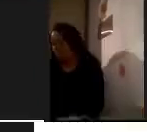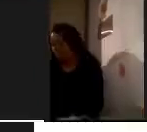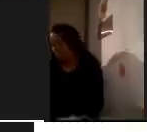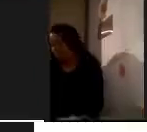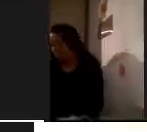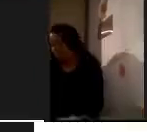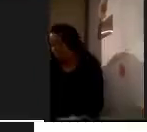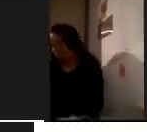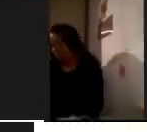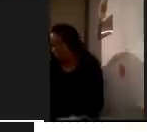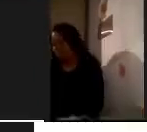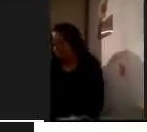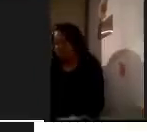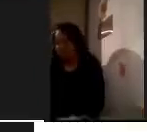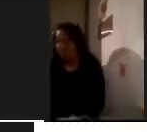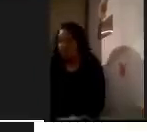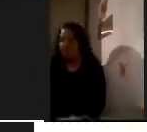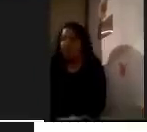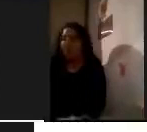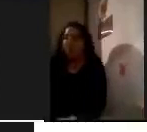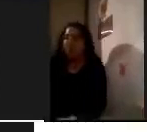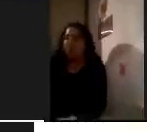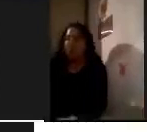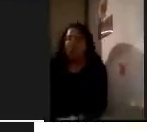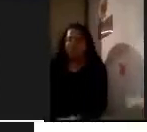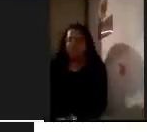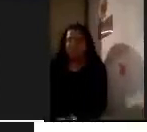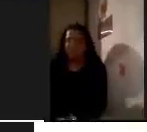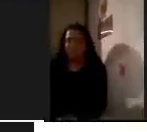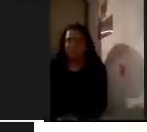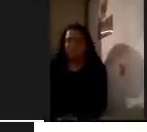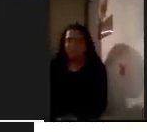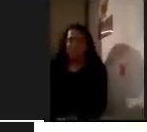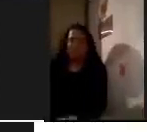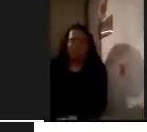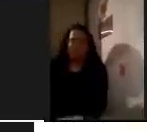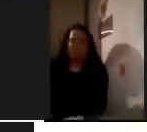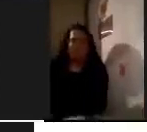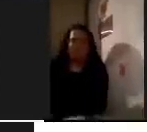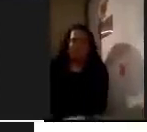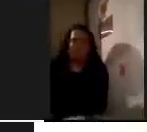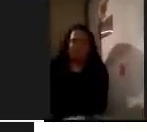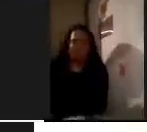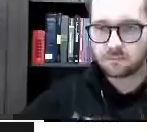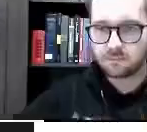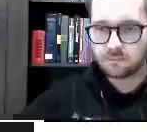Fica assim, não entra agora. Silvana, você entrou? Cadê a Silvana?